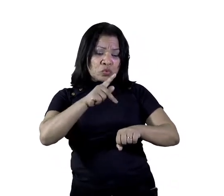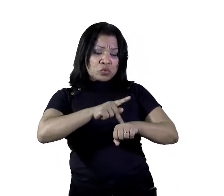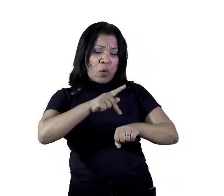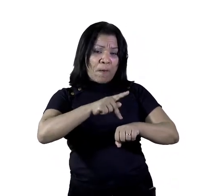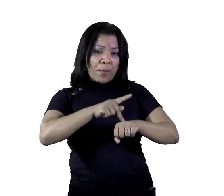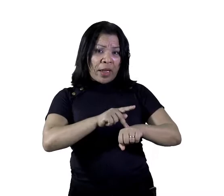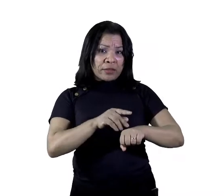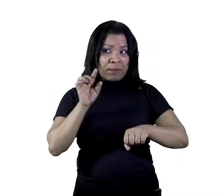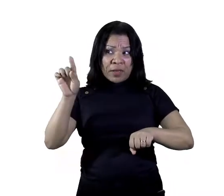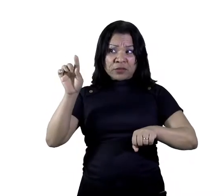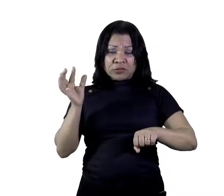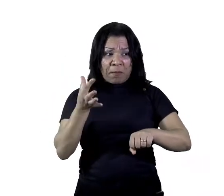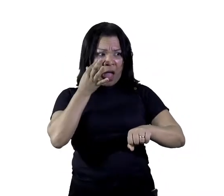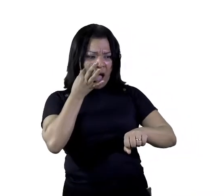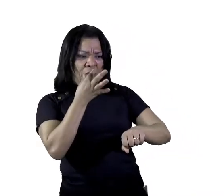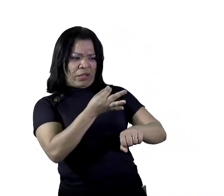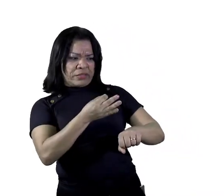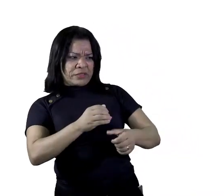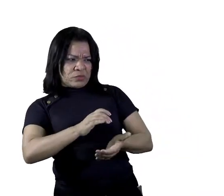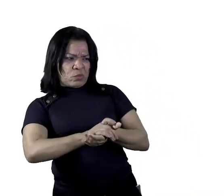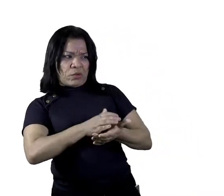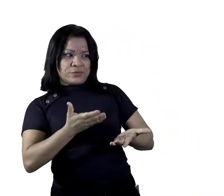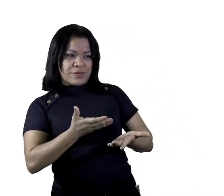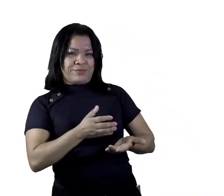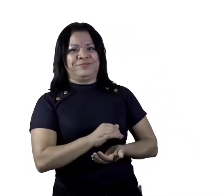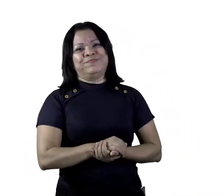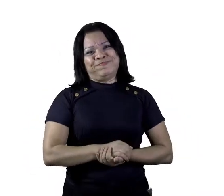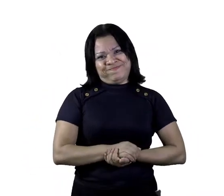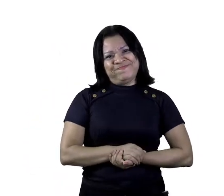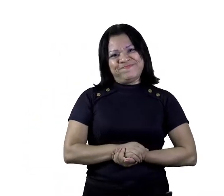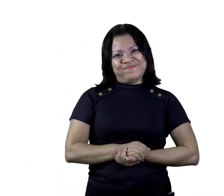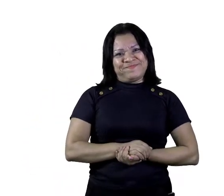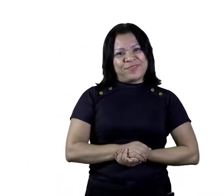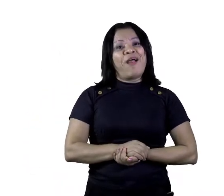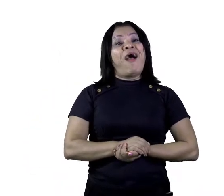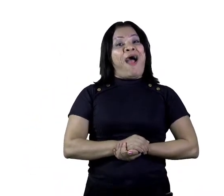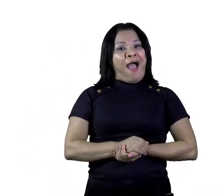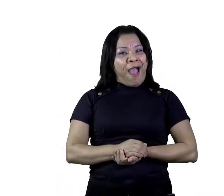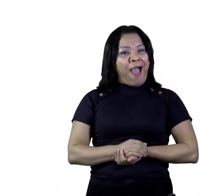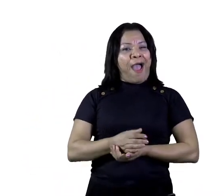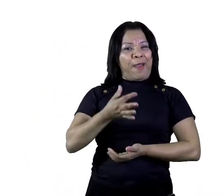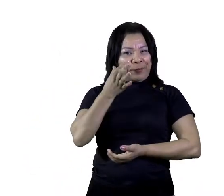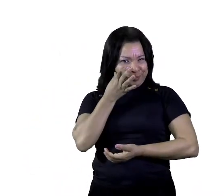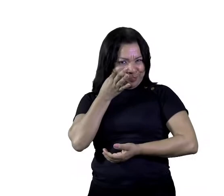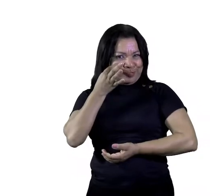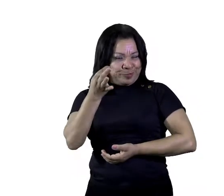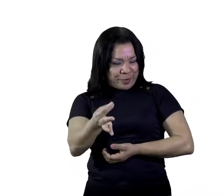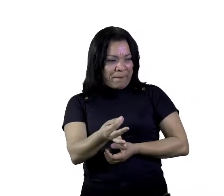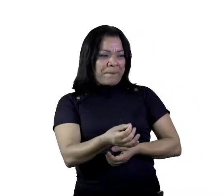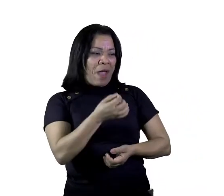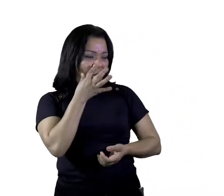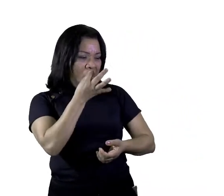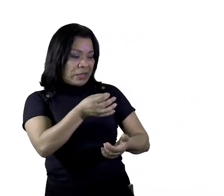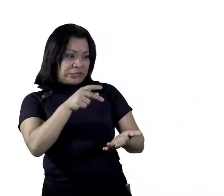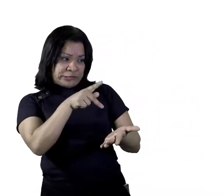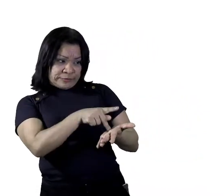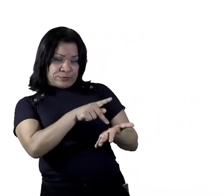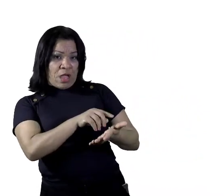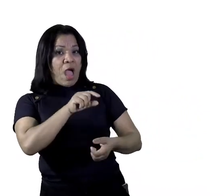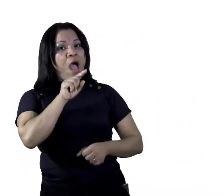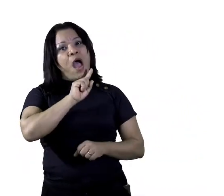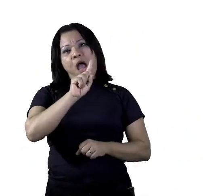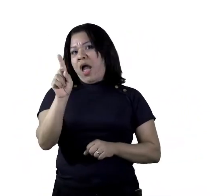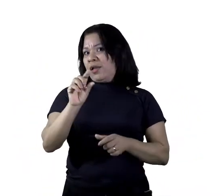chamar a atenção daquele casal? Para chamar a atenção do casal, né? Ele não fez a sopa de pedras em